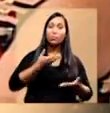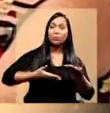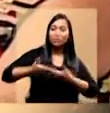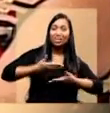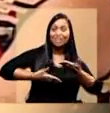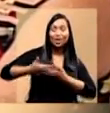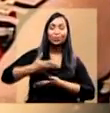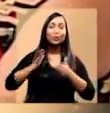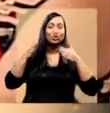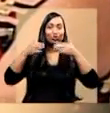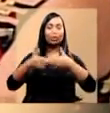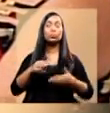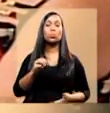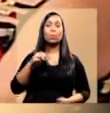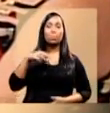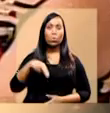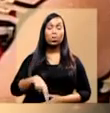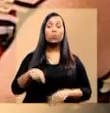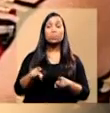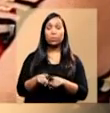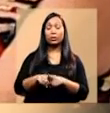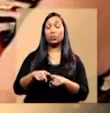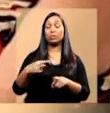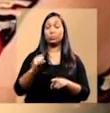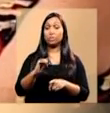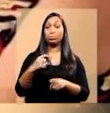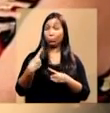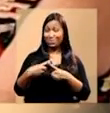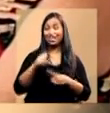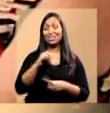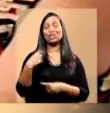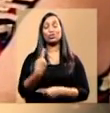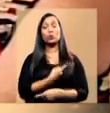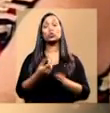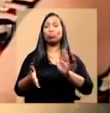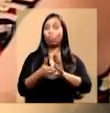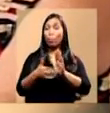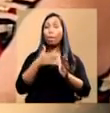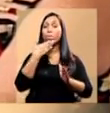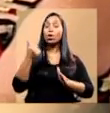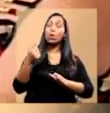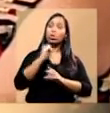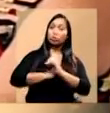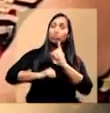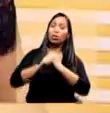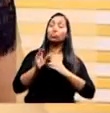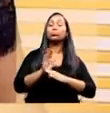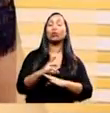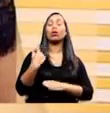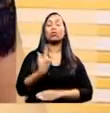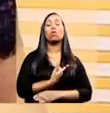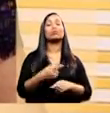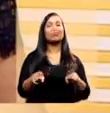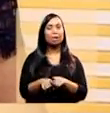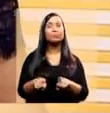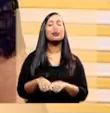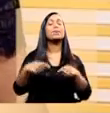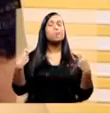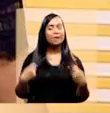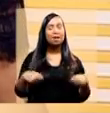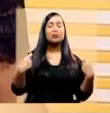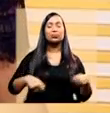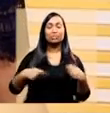um tratamento direto com a Mauri, porque se nós nos propomos a fazer o melhor para a nossa sociedade, a gente tem que